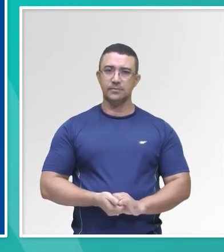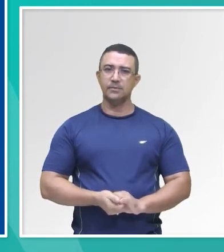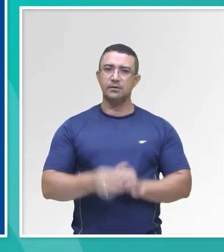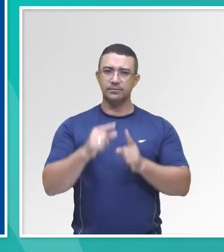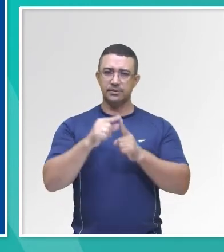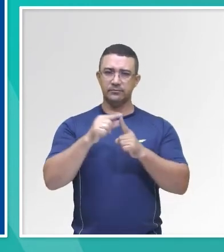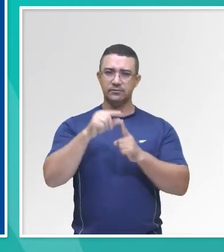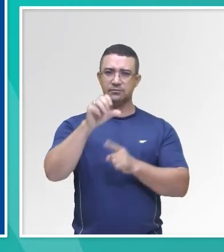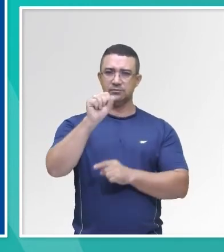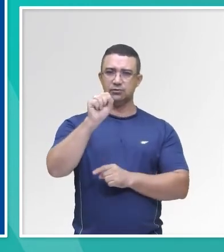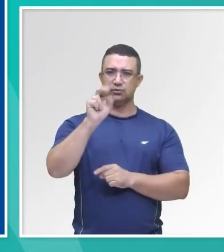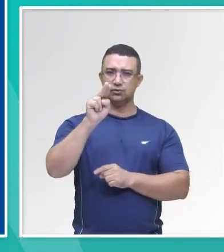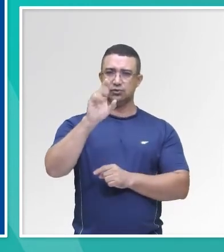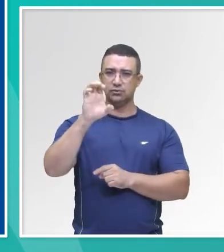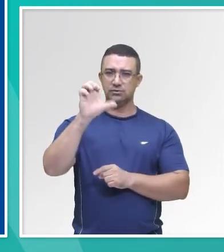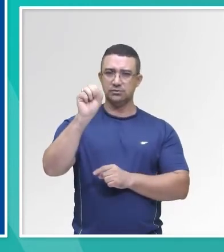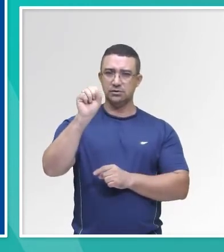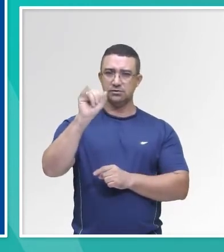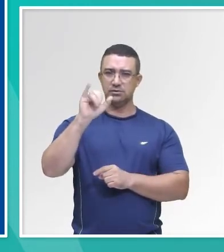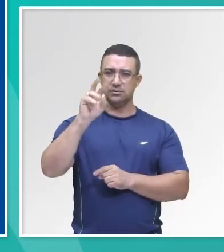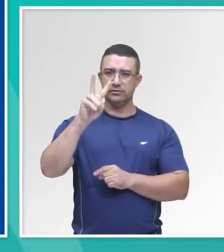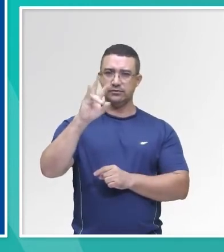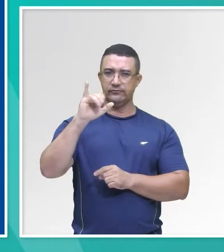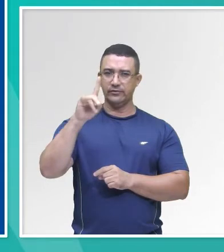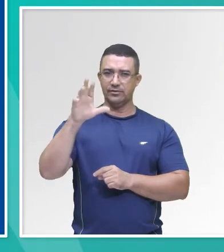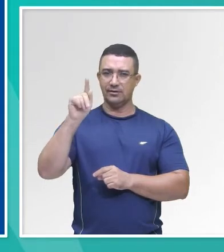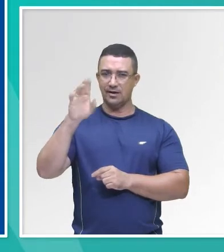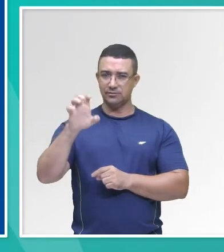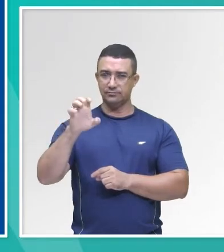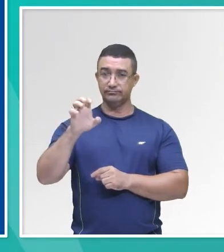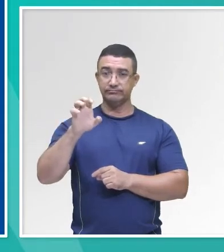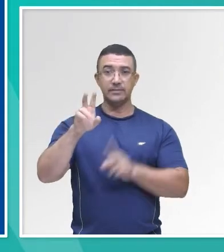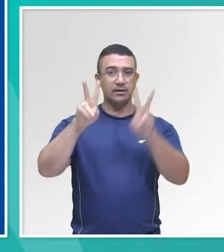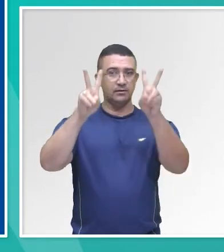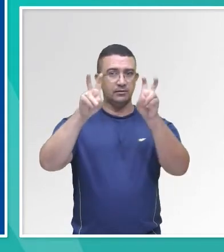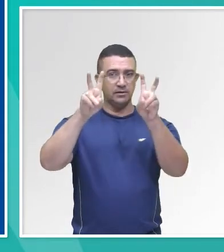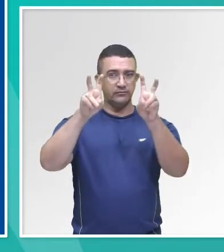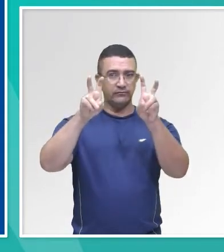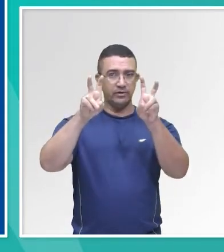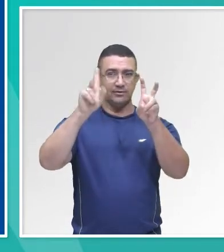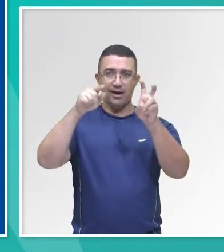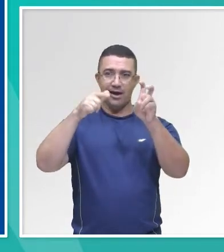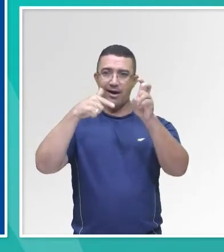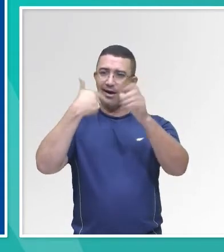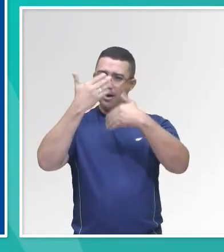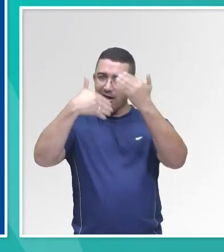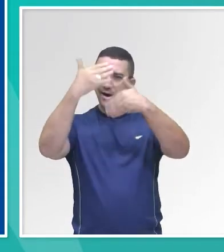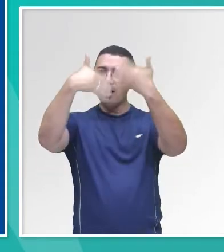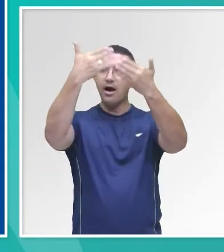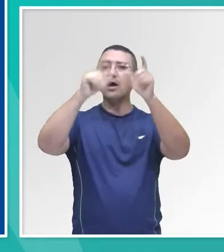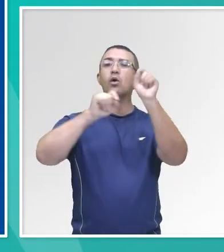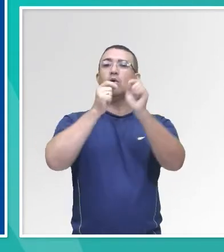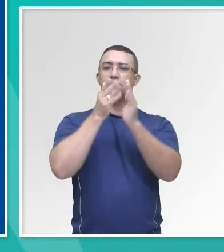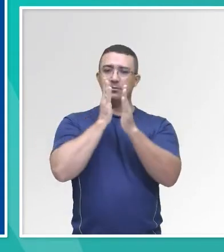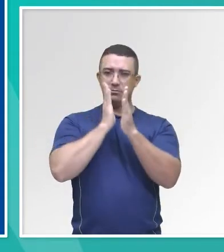Sucessividade, quase que não sai a palavra. Muito bem. O enredo ele é desenvolvido de maneira sequencial.